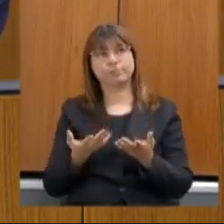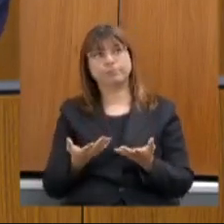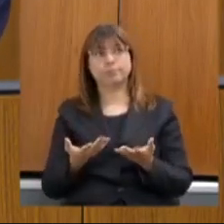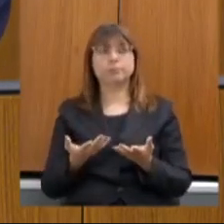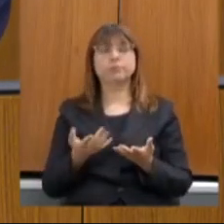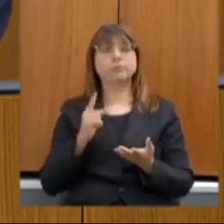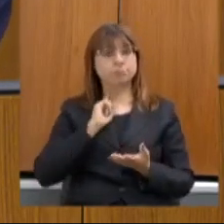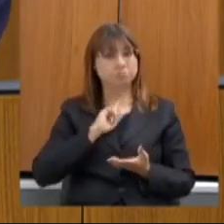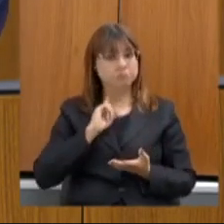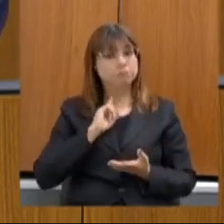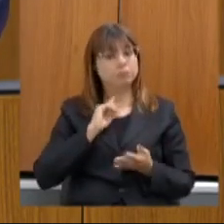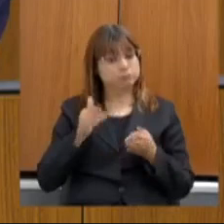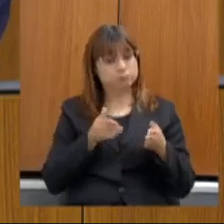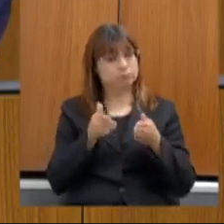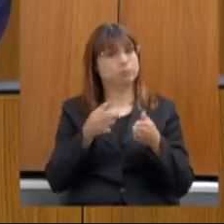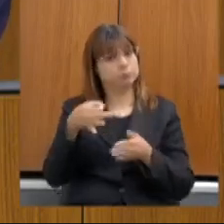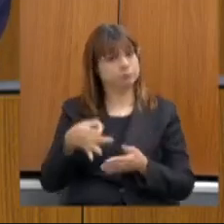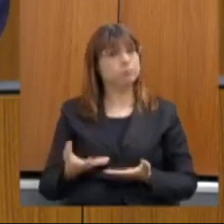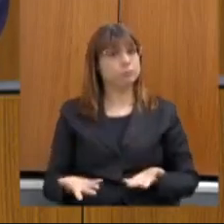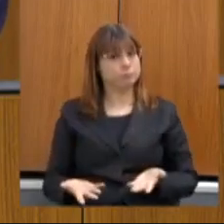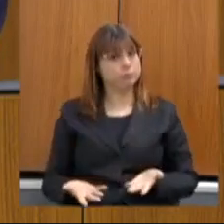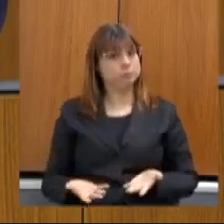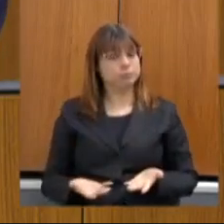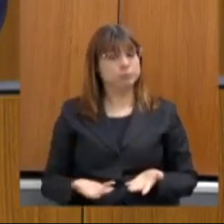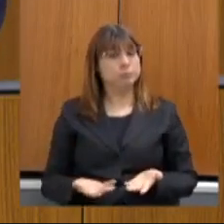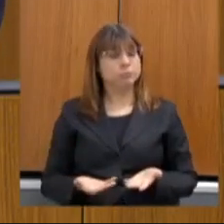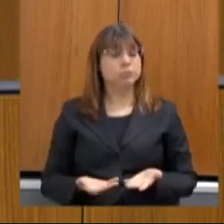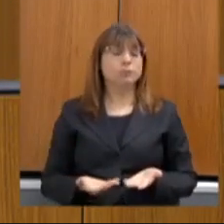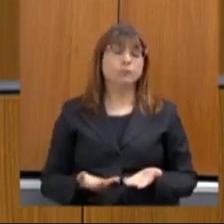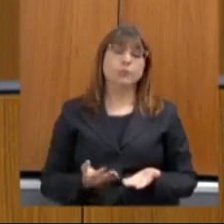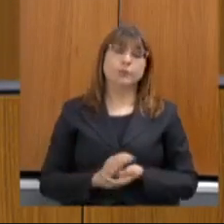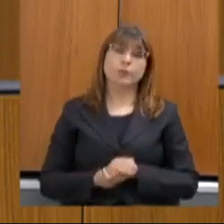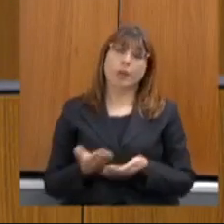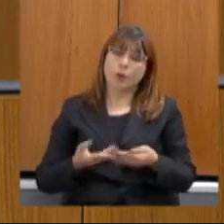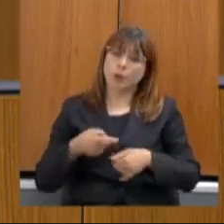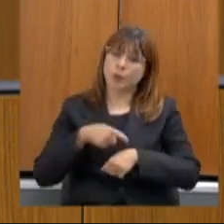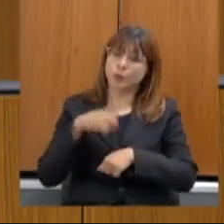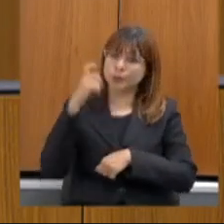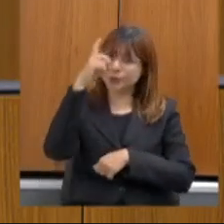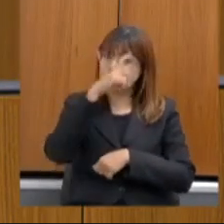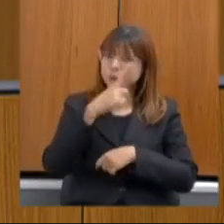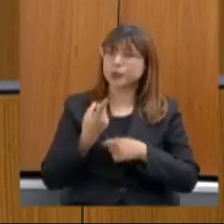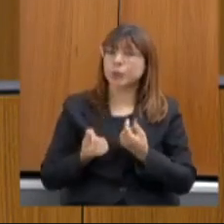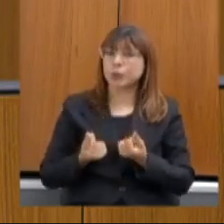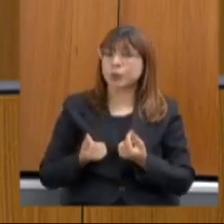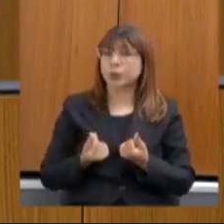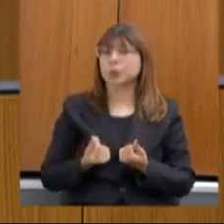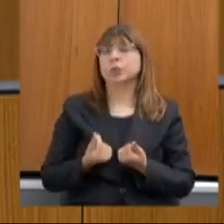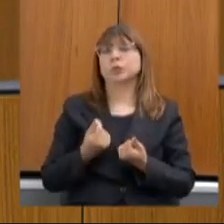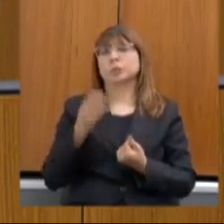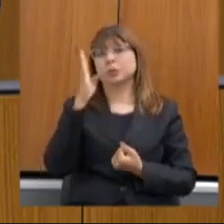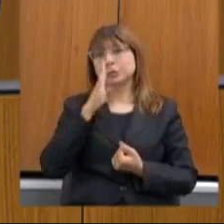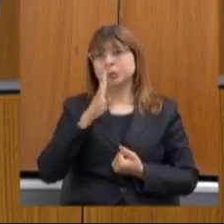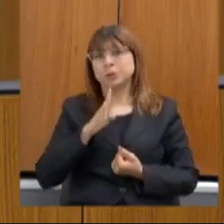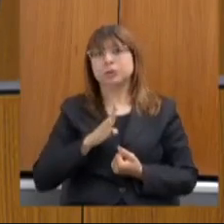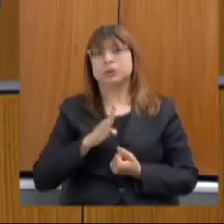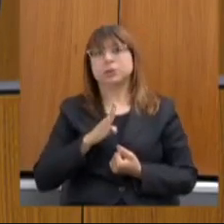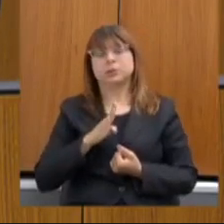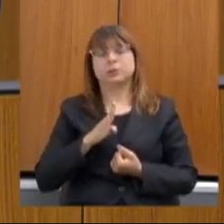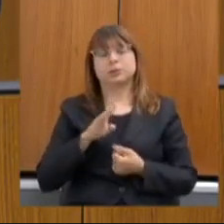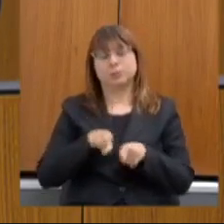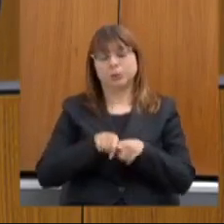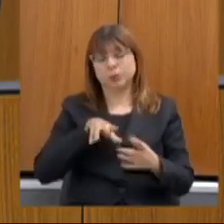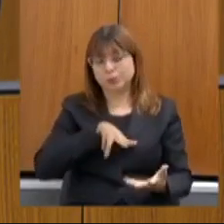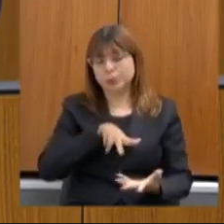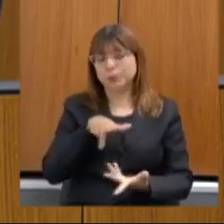seja Minas está no caminho certo no momento difícil da economia brasileira e o país do